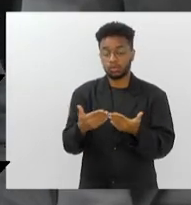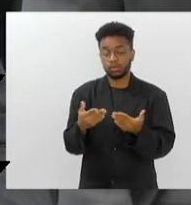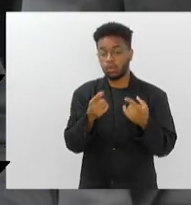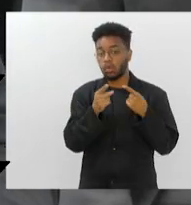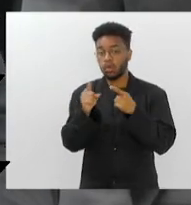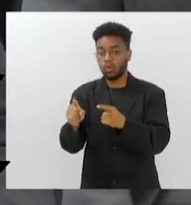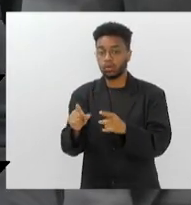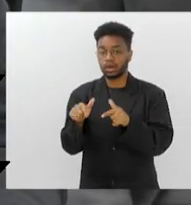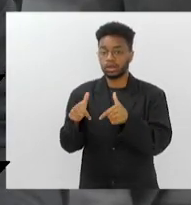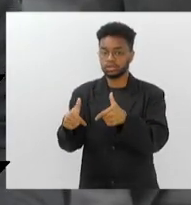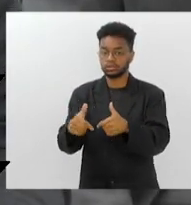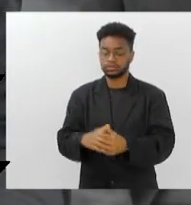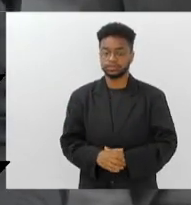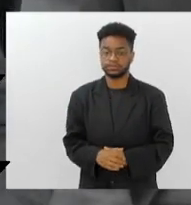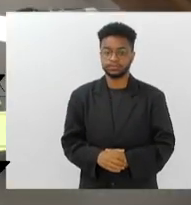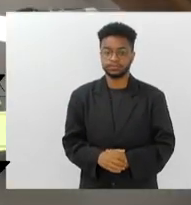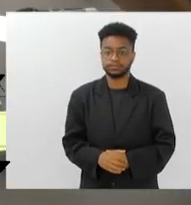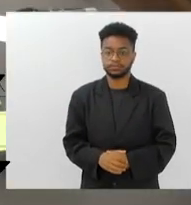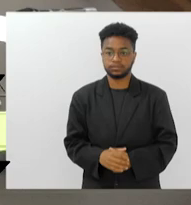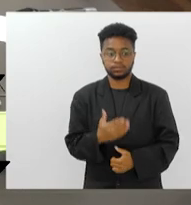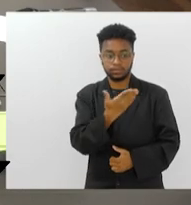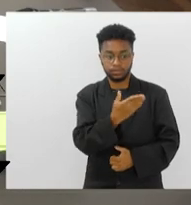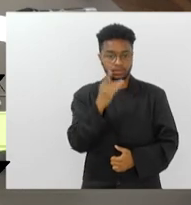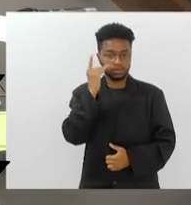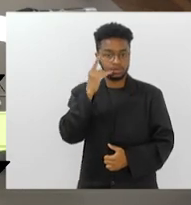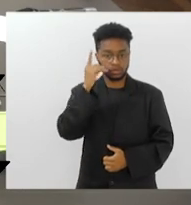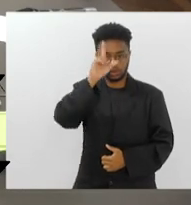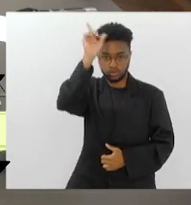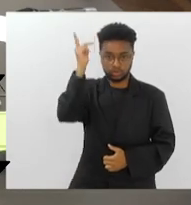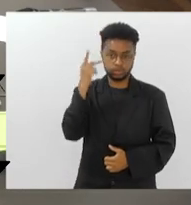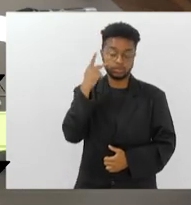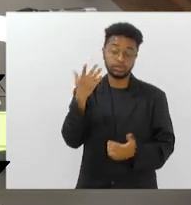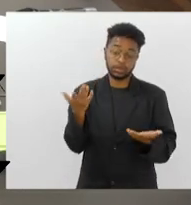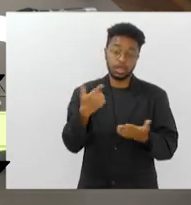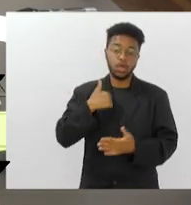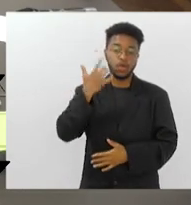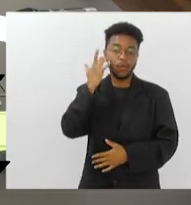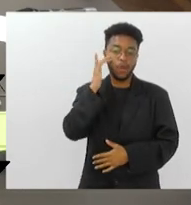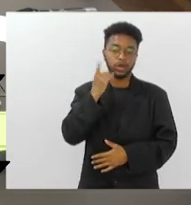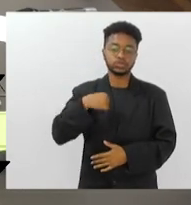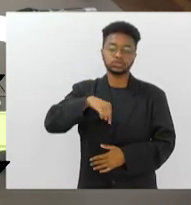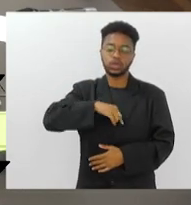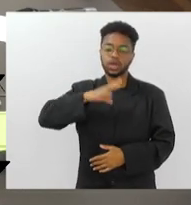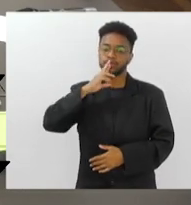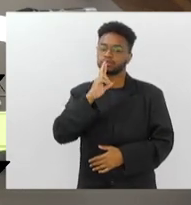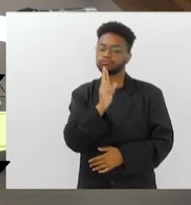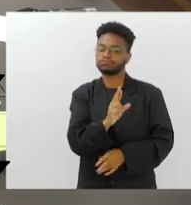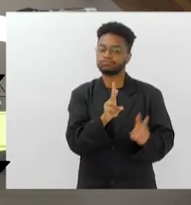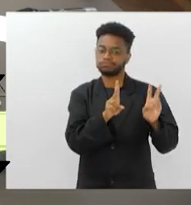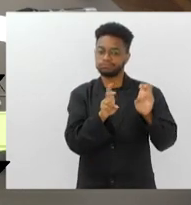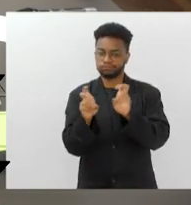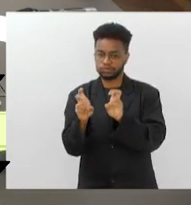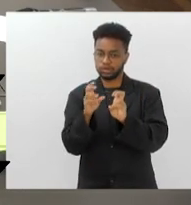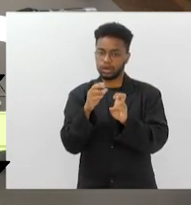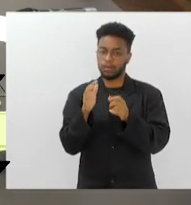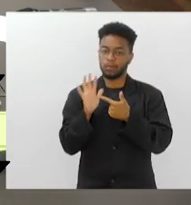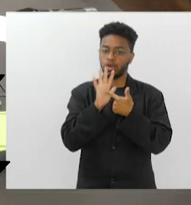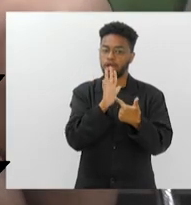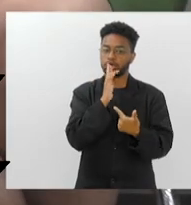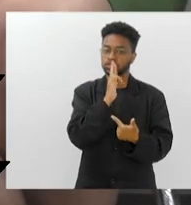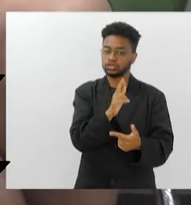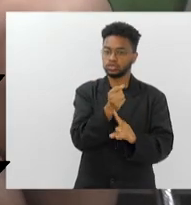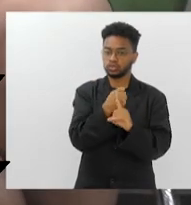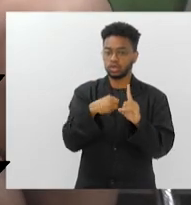que tá sendo cometida bom Deputado Paulo pres eu acho que paraa Assembleia dar resposta sobre esse tema paraa sociedade